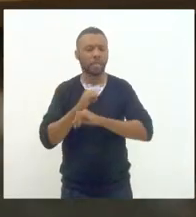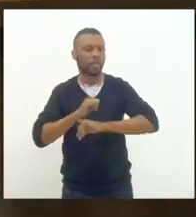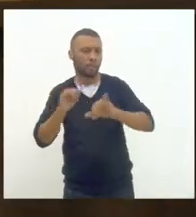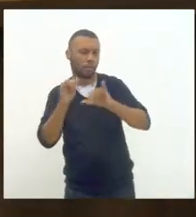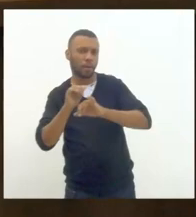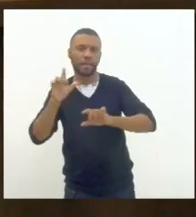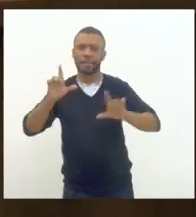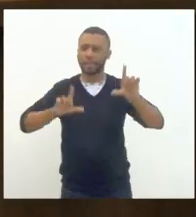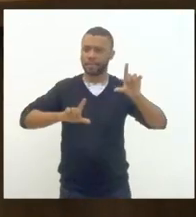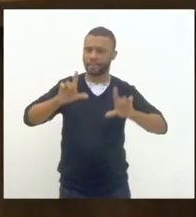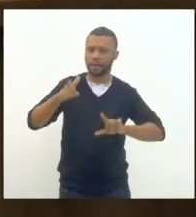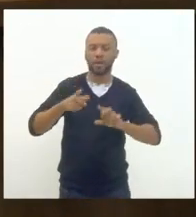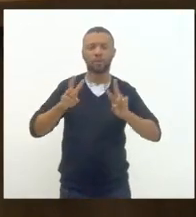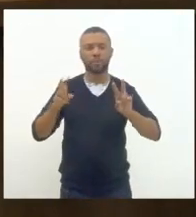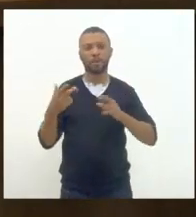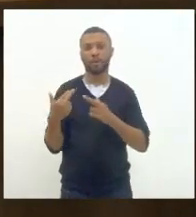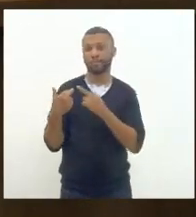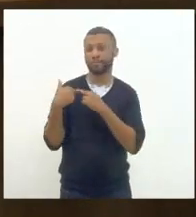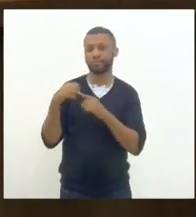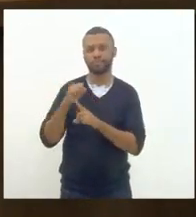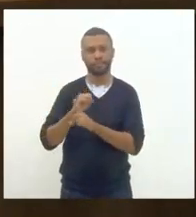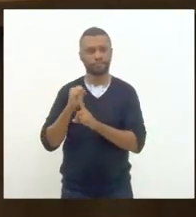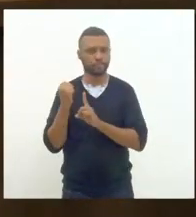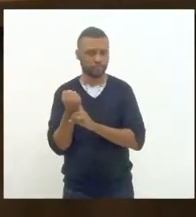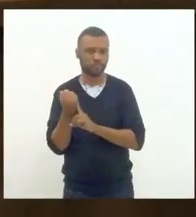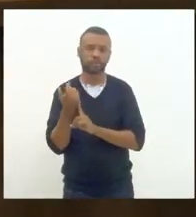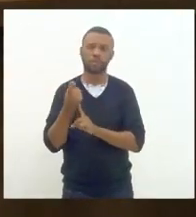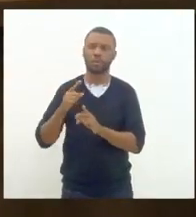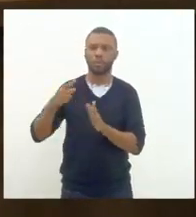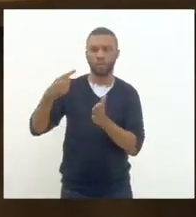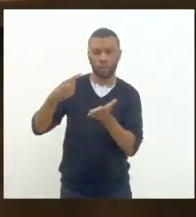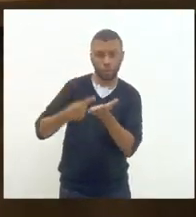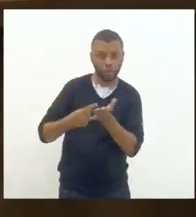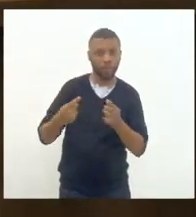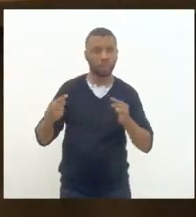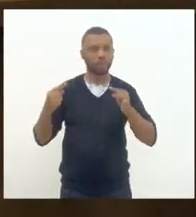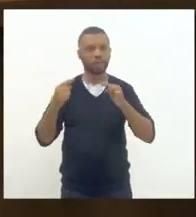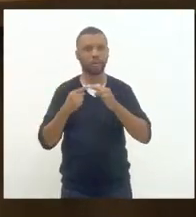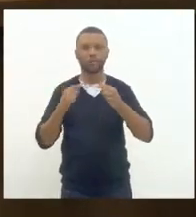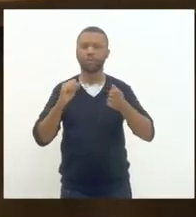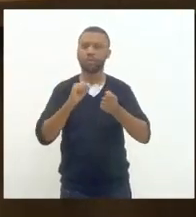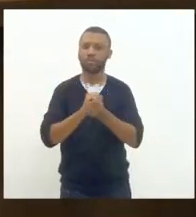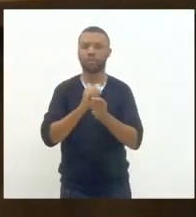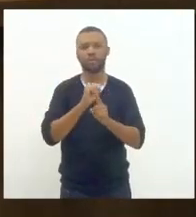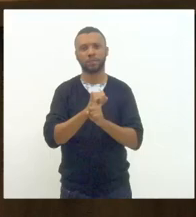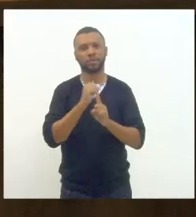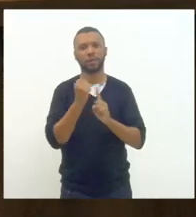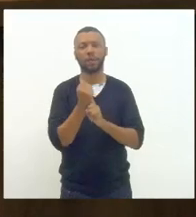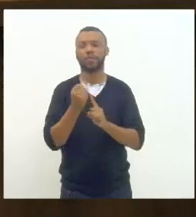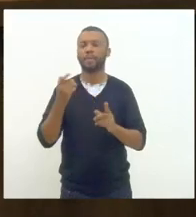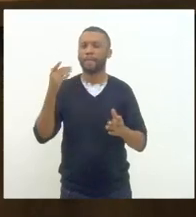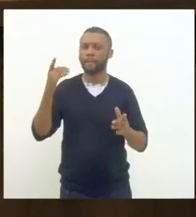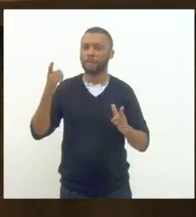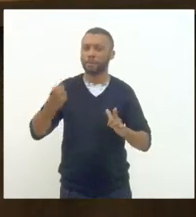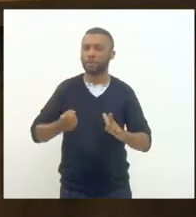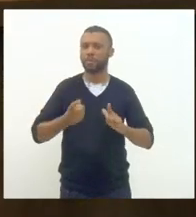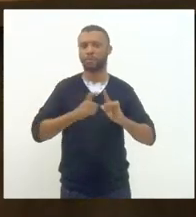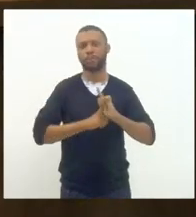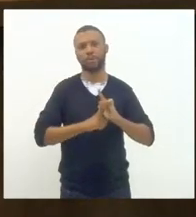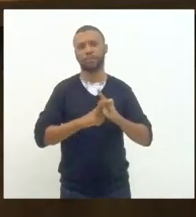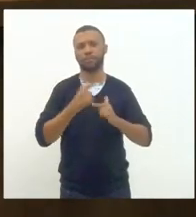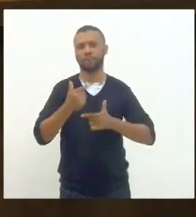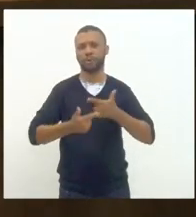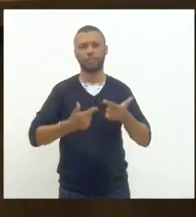na TV, falando da responsabilidade social, falando do compromisso com a sociedade, interrompam um serviço que